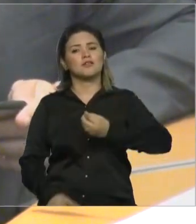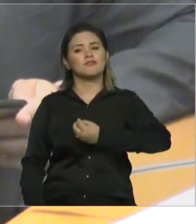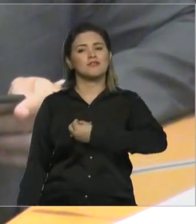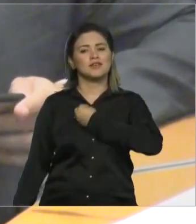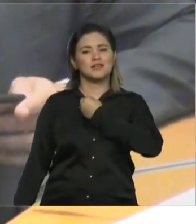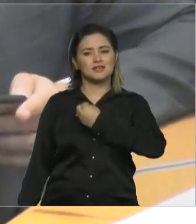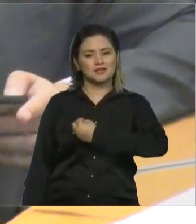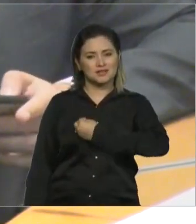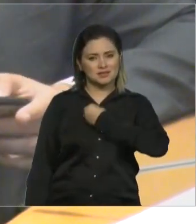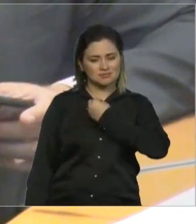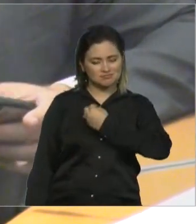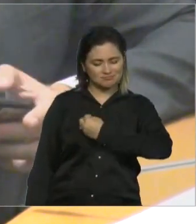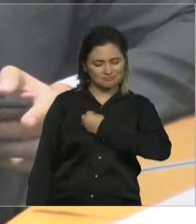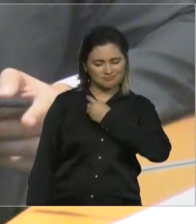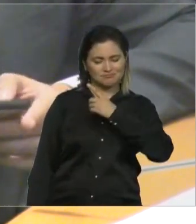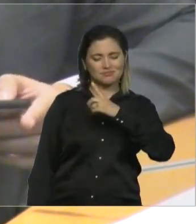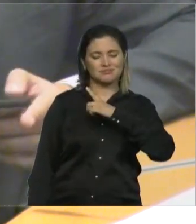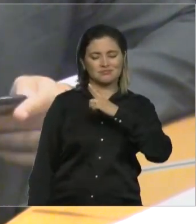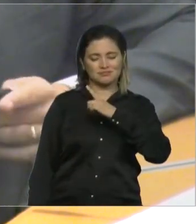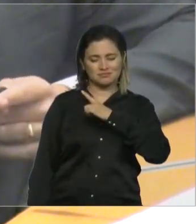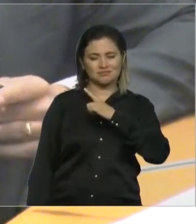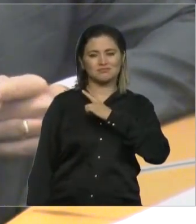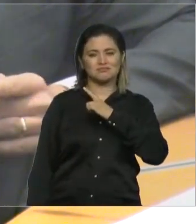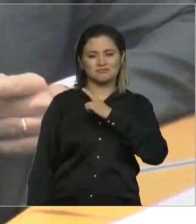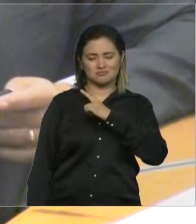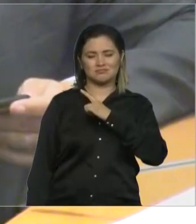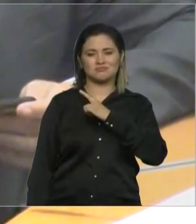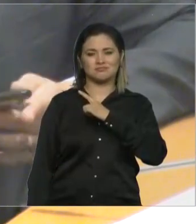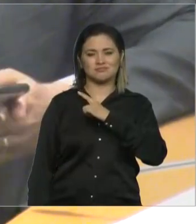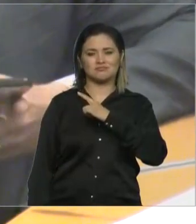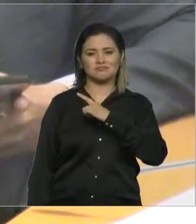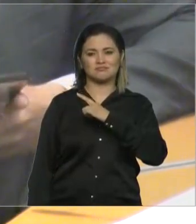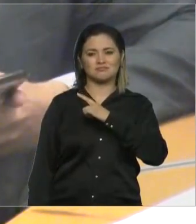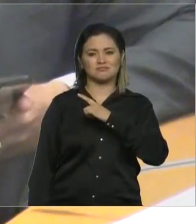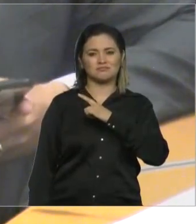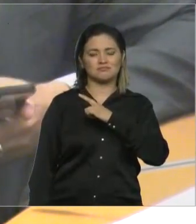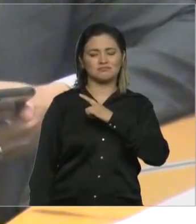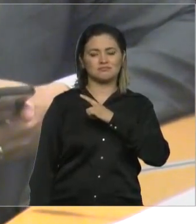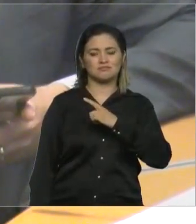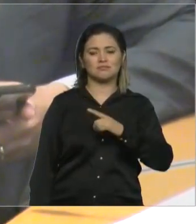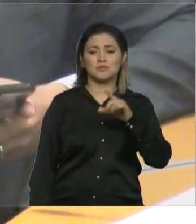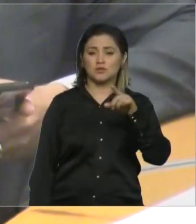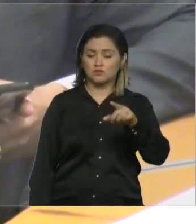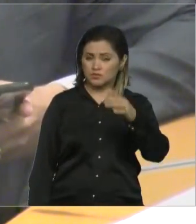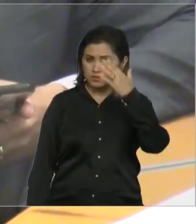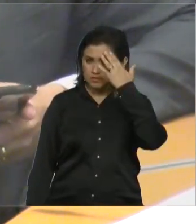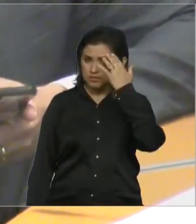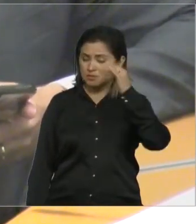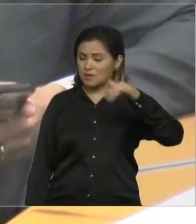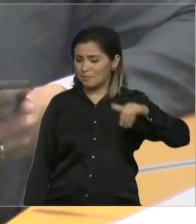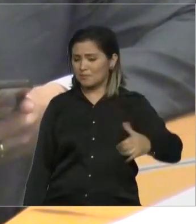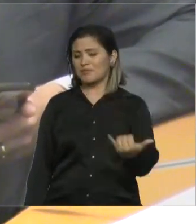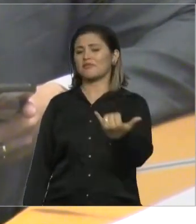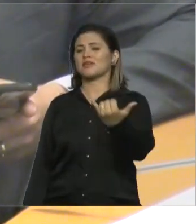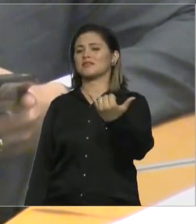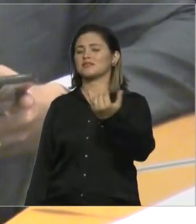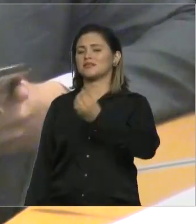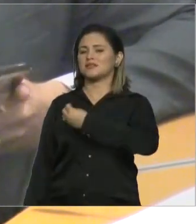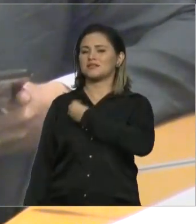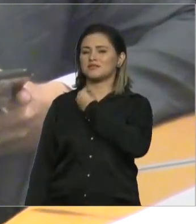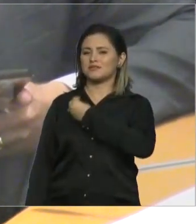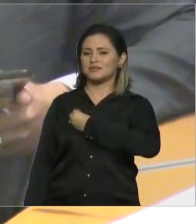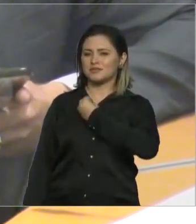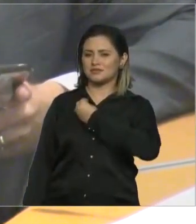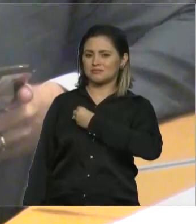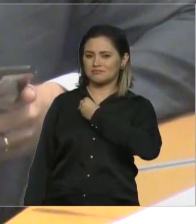de Deus. E esse milagre, Vossa Excelência soube muito bem aproveitar com